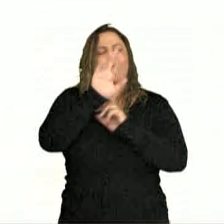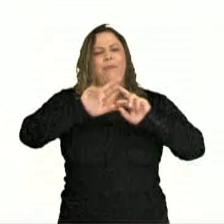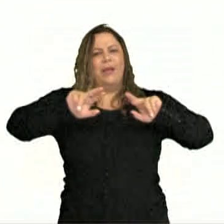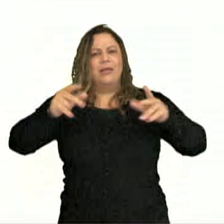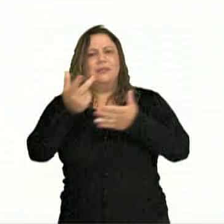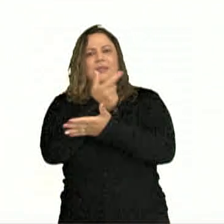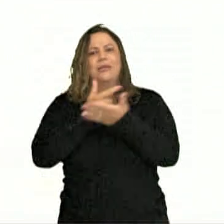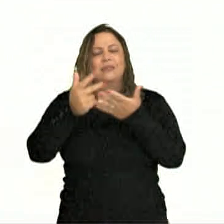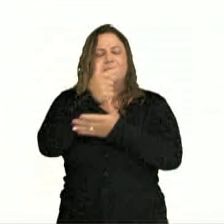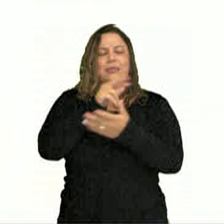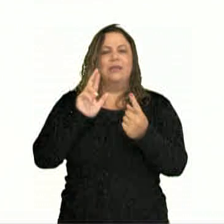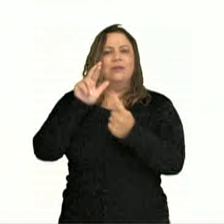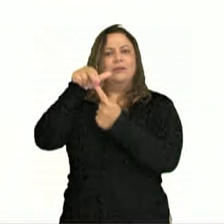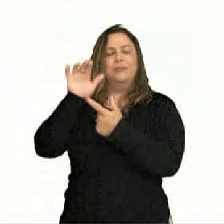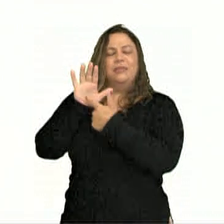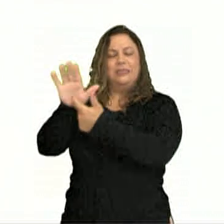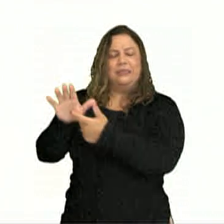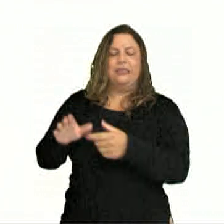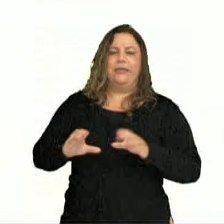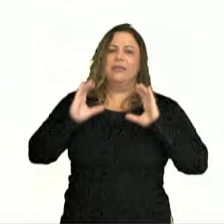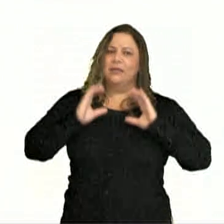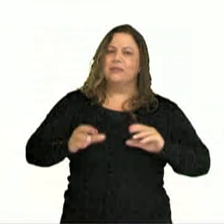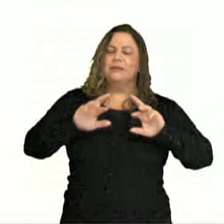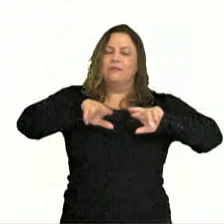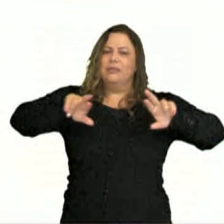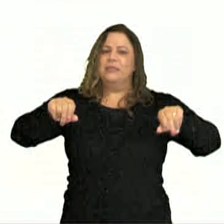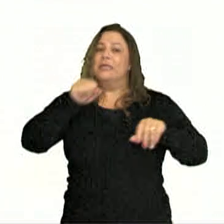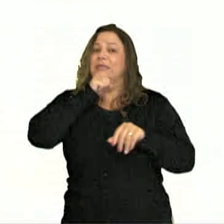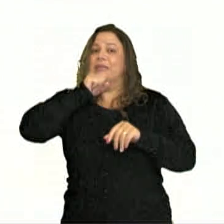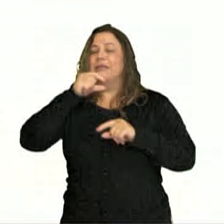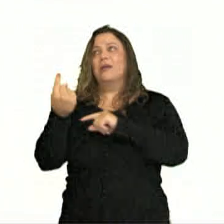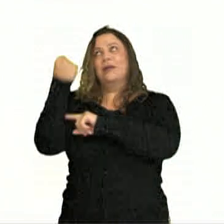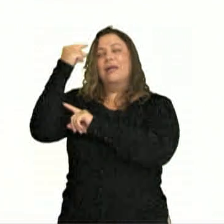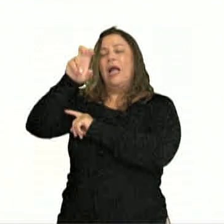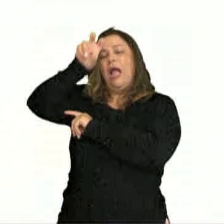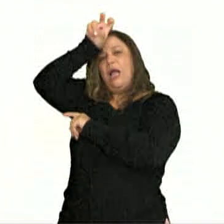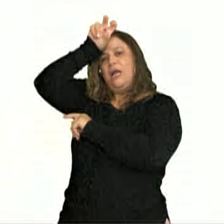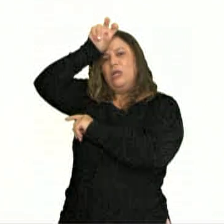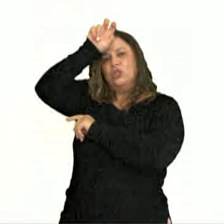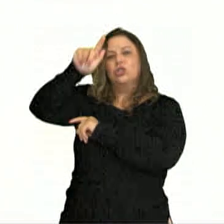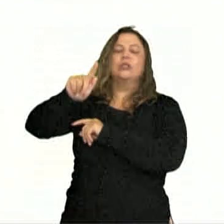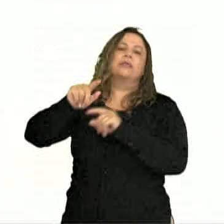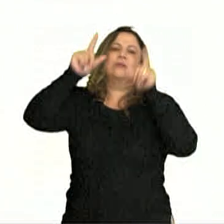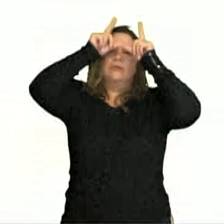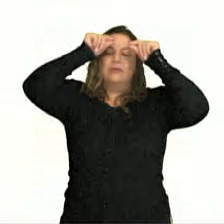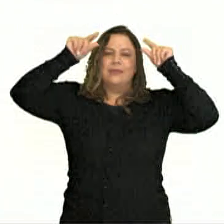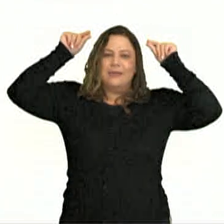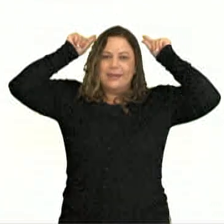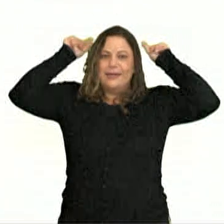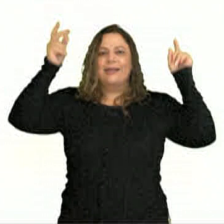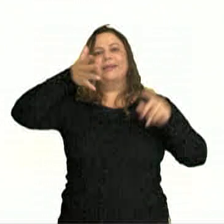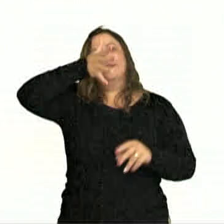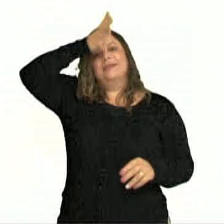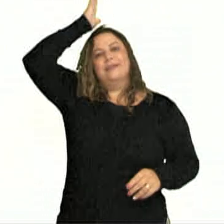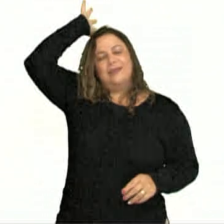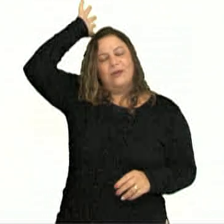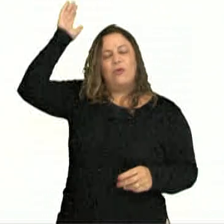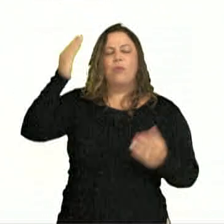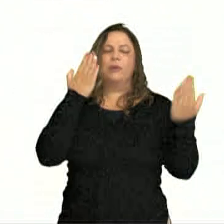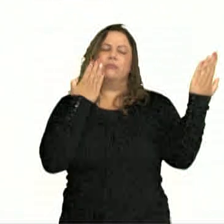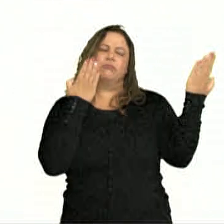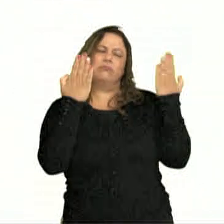na civilização antiga. Exemplo, Egito Antigo, Grécia Antiga e Roma Antiga. Depois, compare